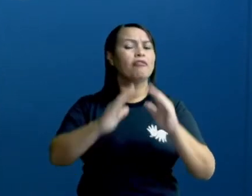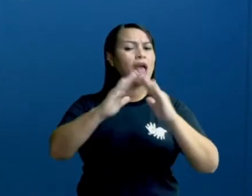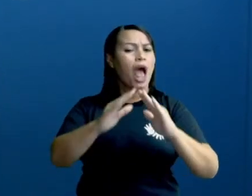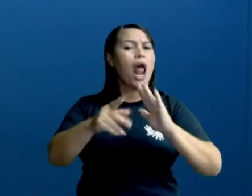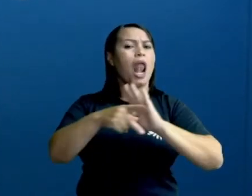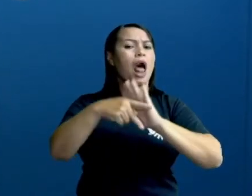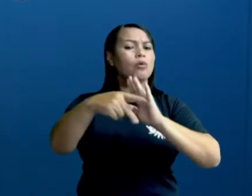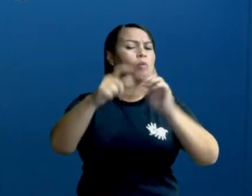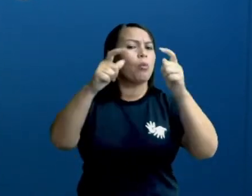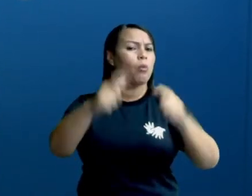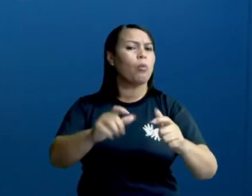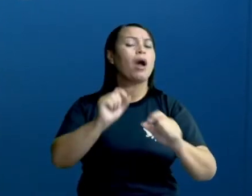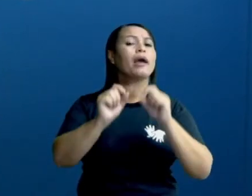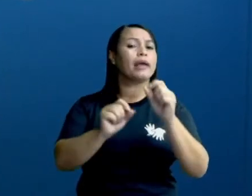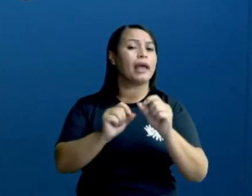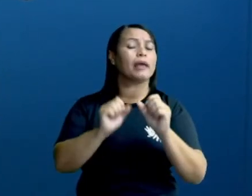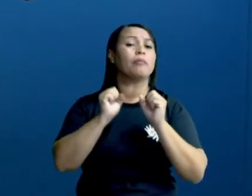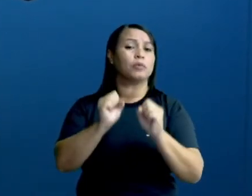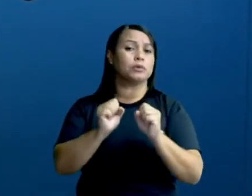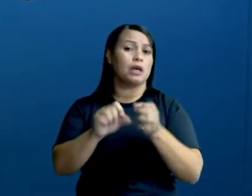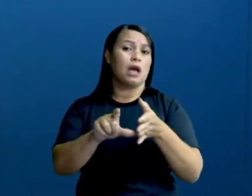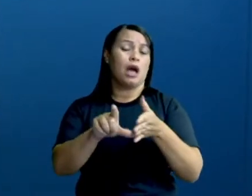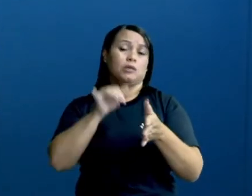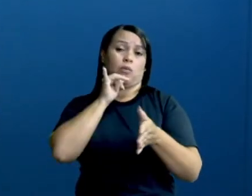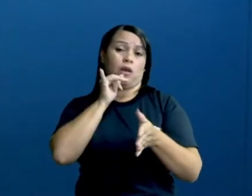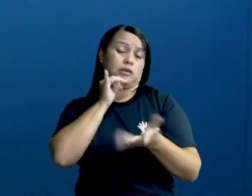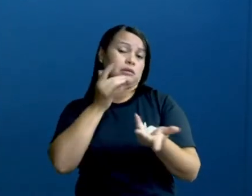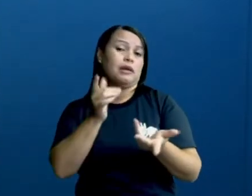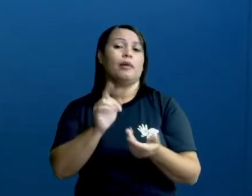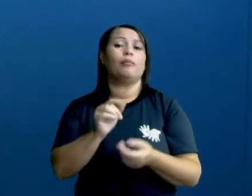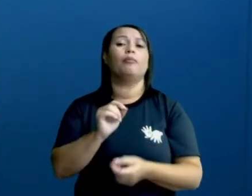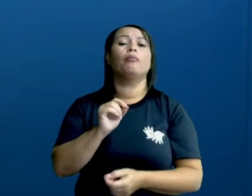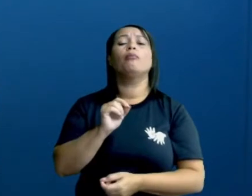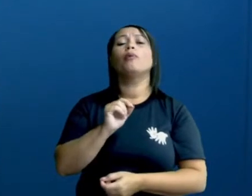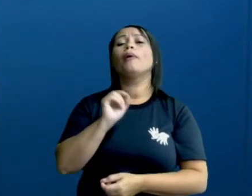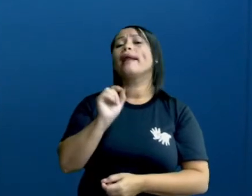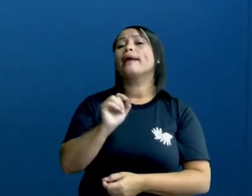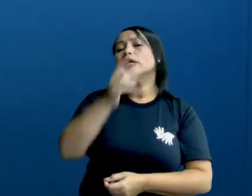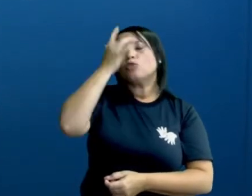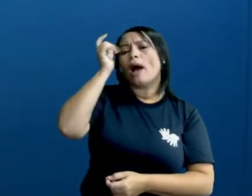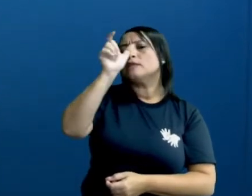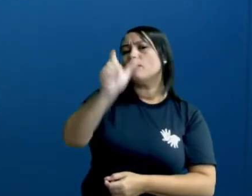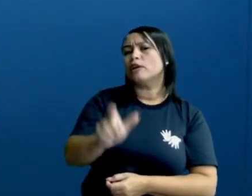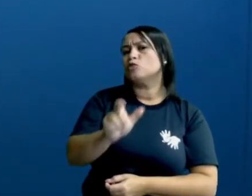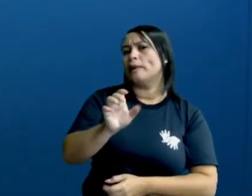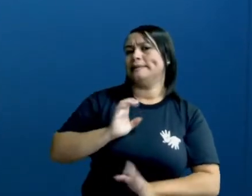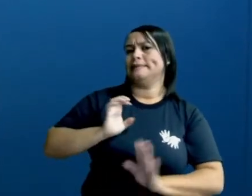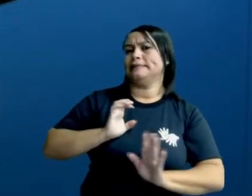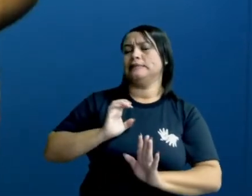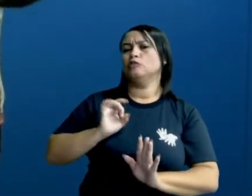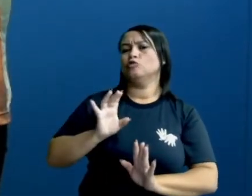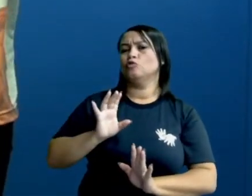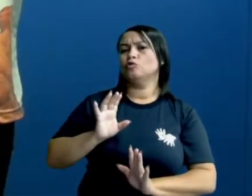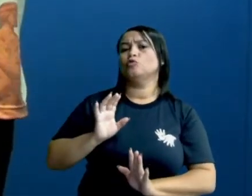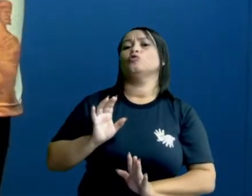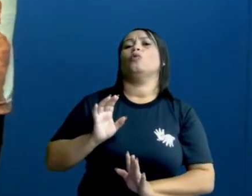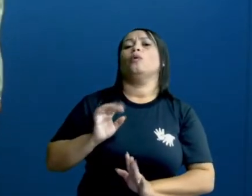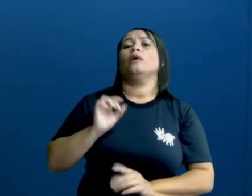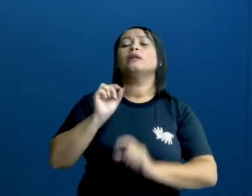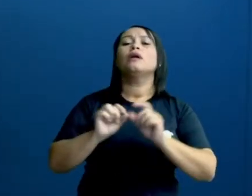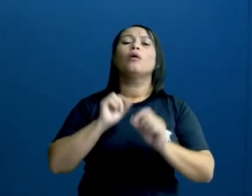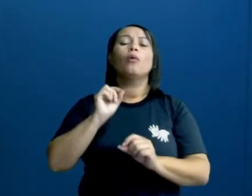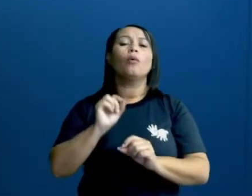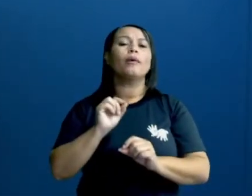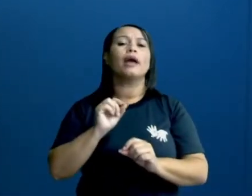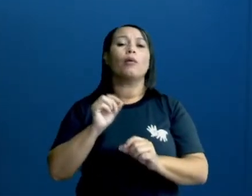né, o Pernambuco, né, dominava aqui o Brasil na sua totalidade, eram só os senhores de engenhos. Sendo que quando os